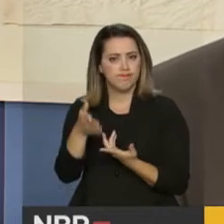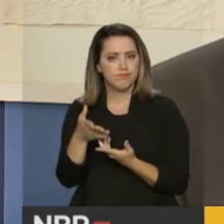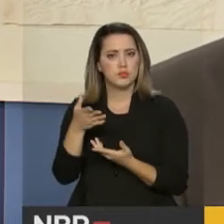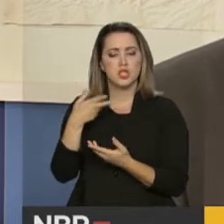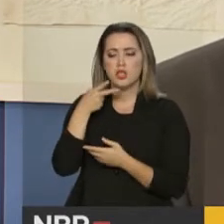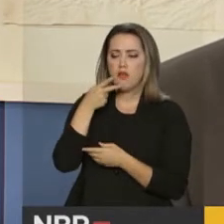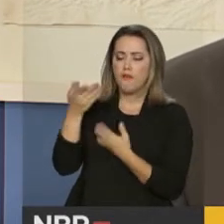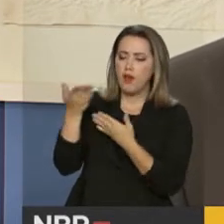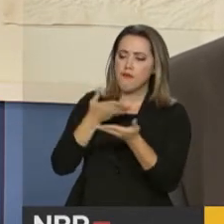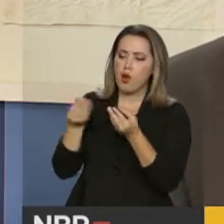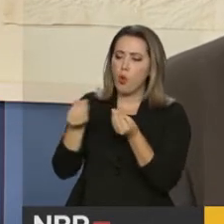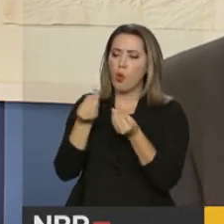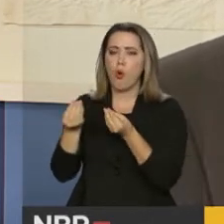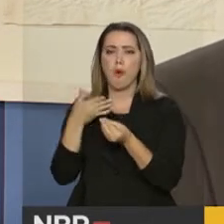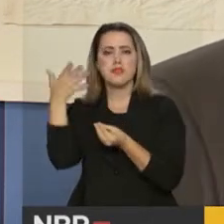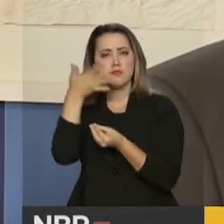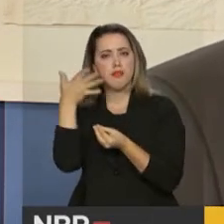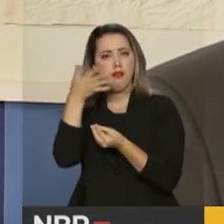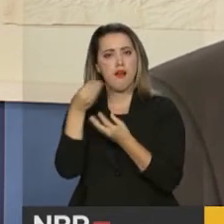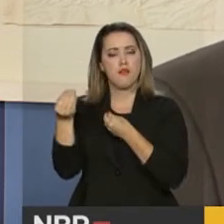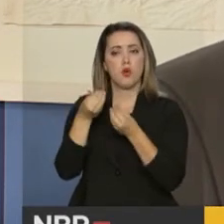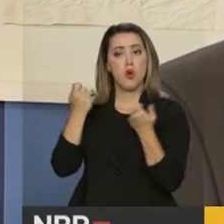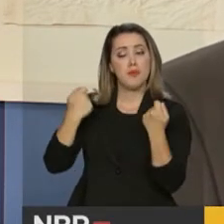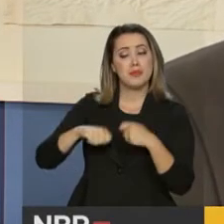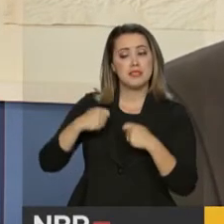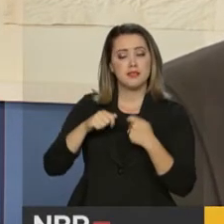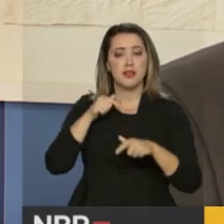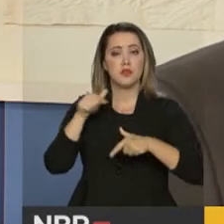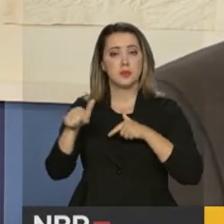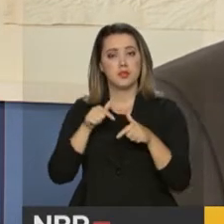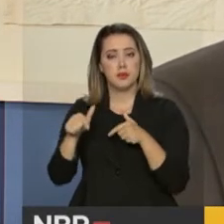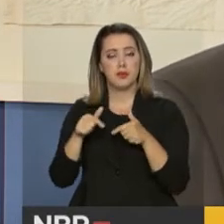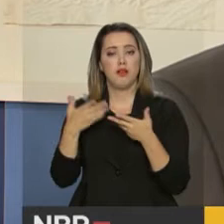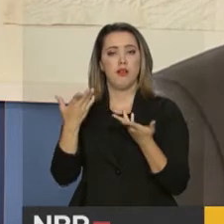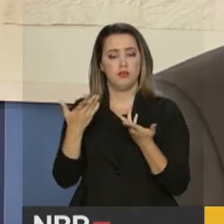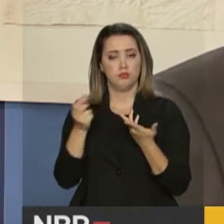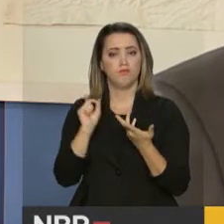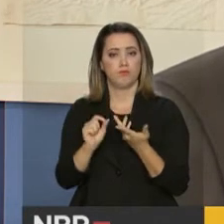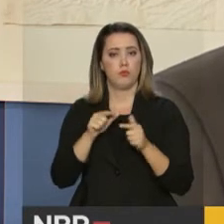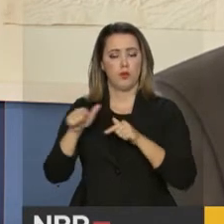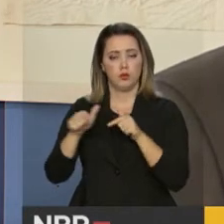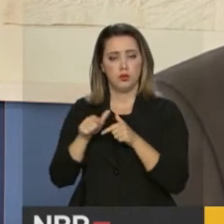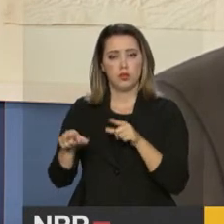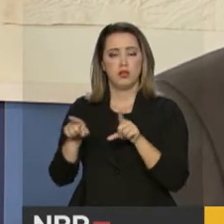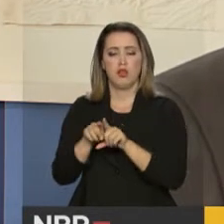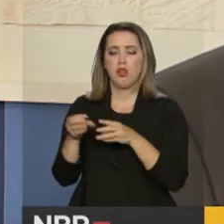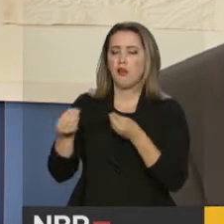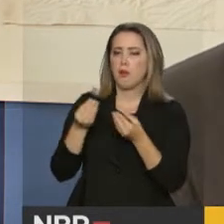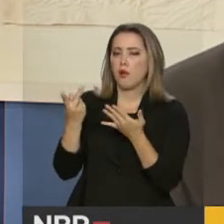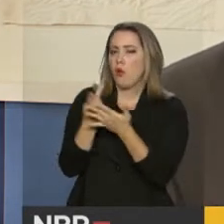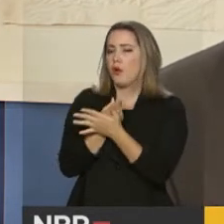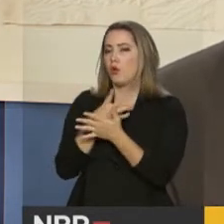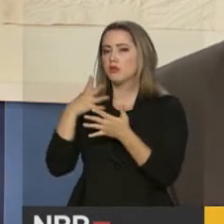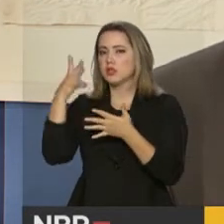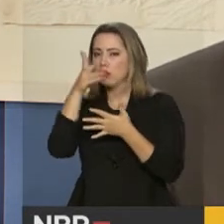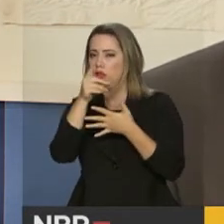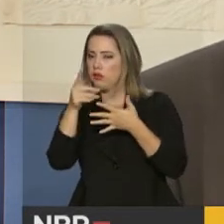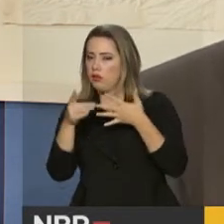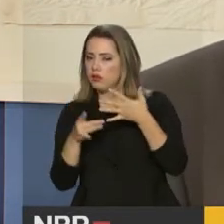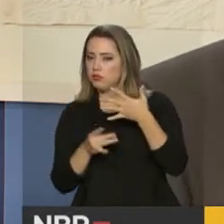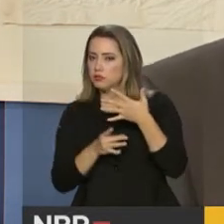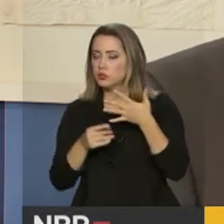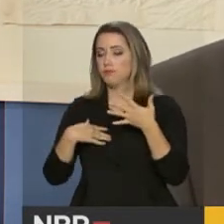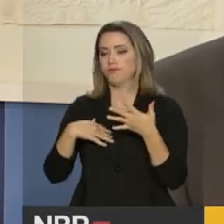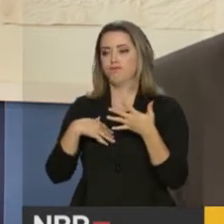esse meio de campo entre as necessidades, digamos, de serviço do Ministério e o próprio Oscar